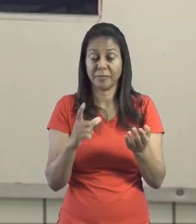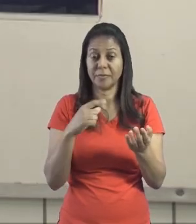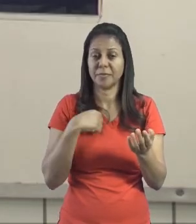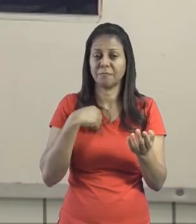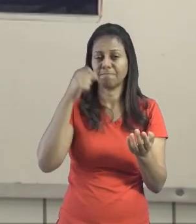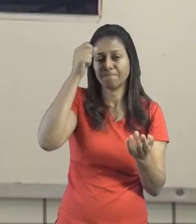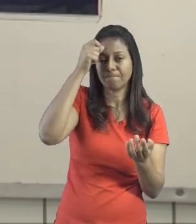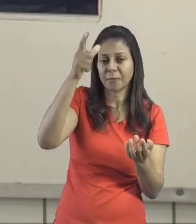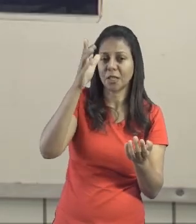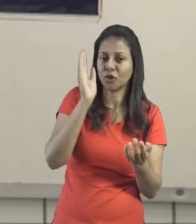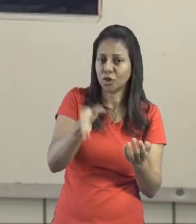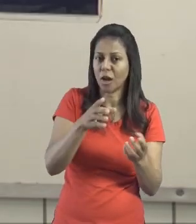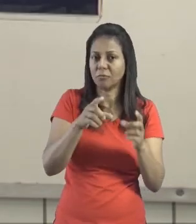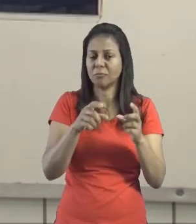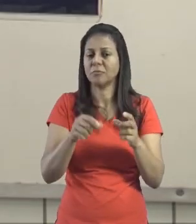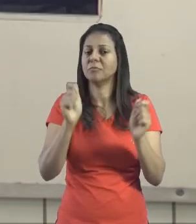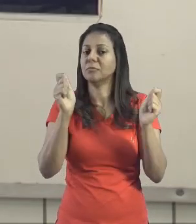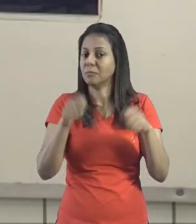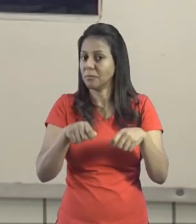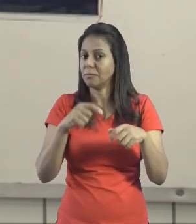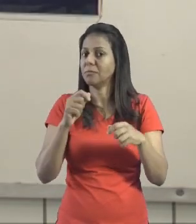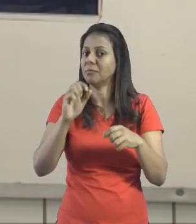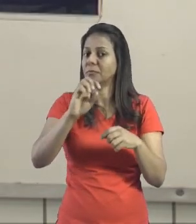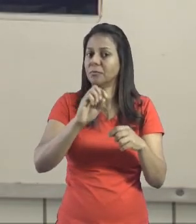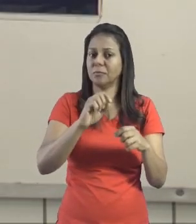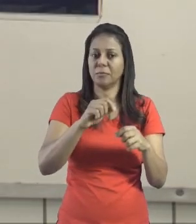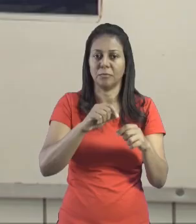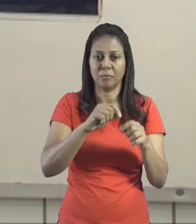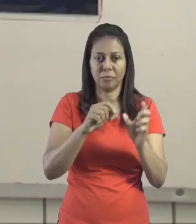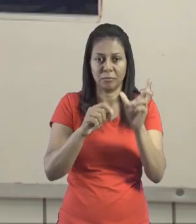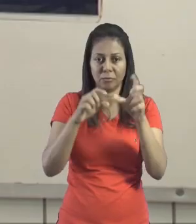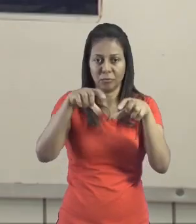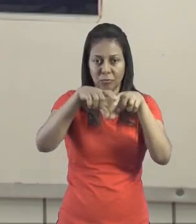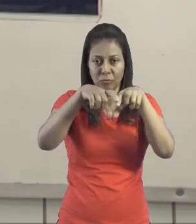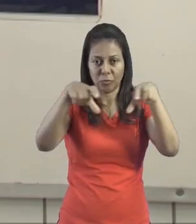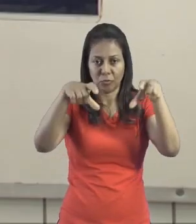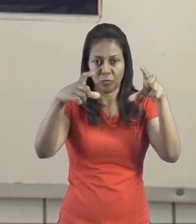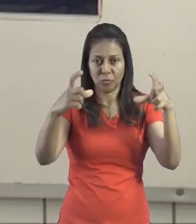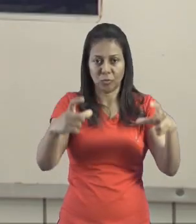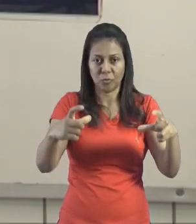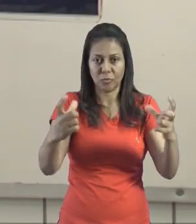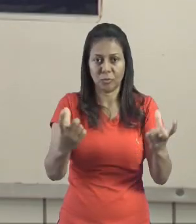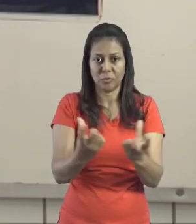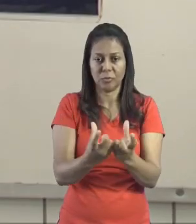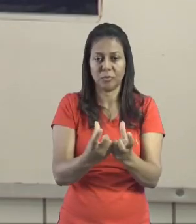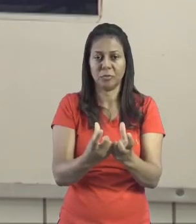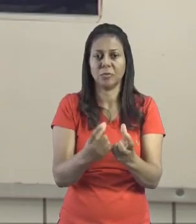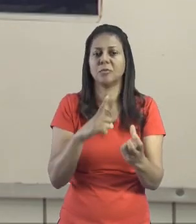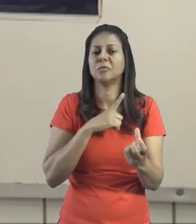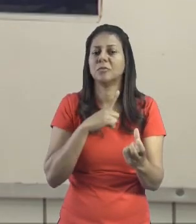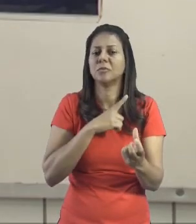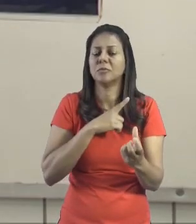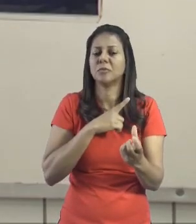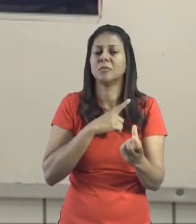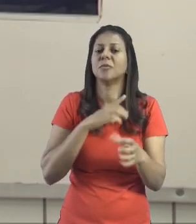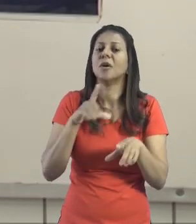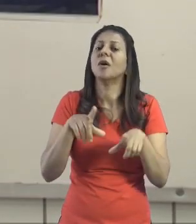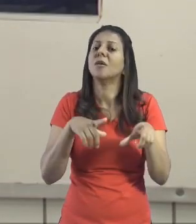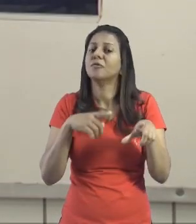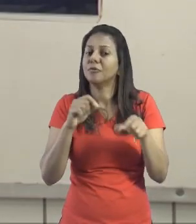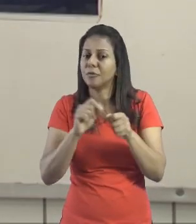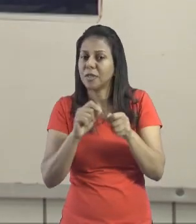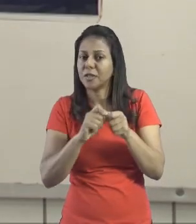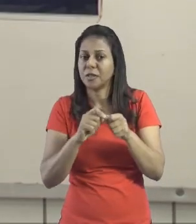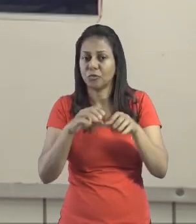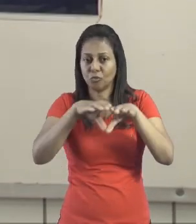em cima, que diz que devemos multiplicar suas três dimensões, vamos trabalhar nesse sentido, certo? O